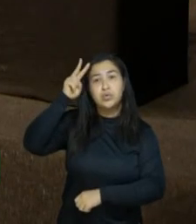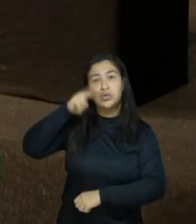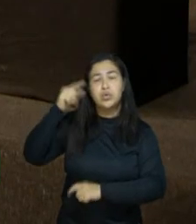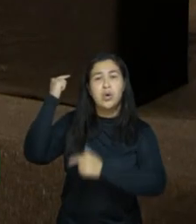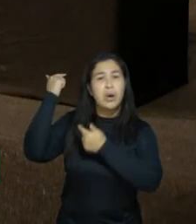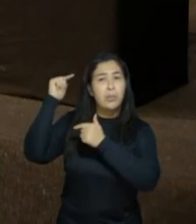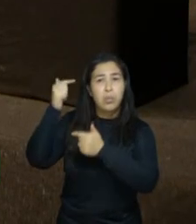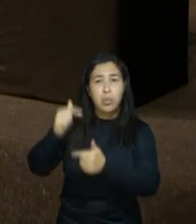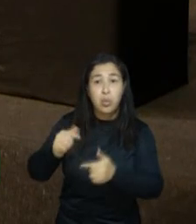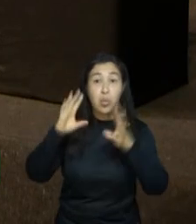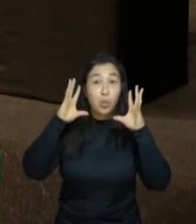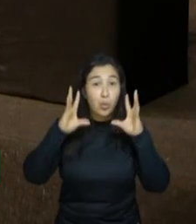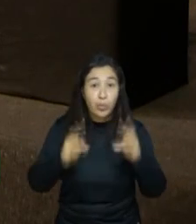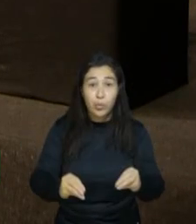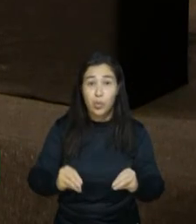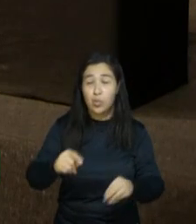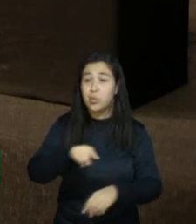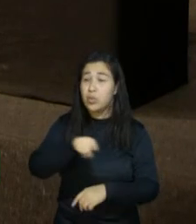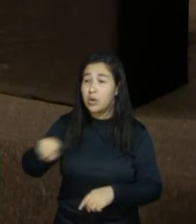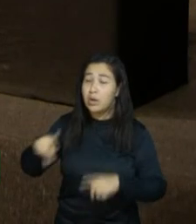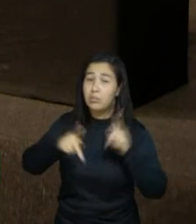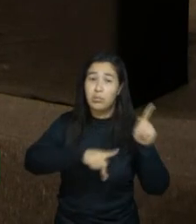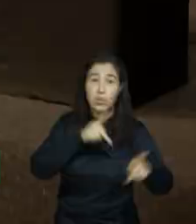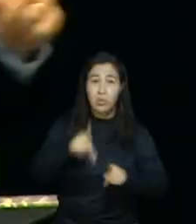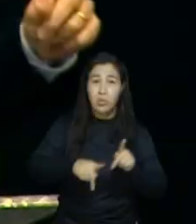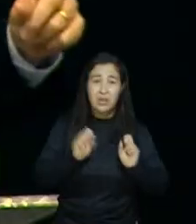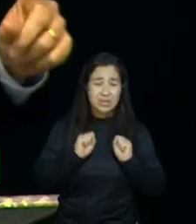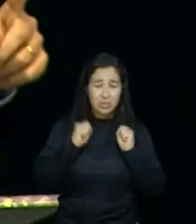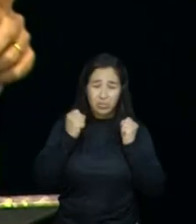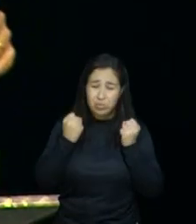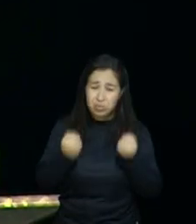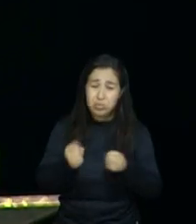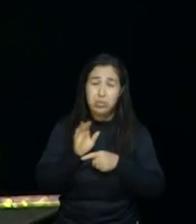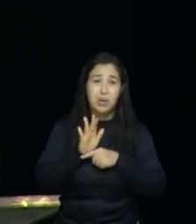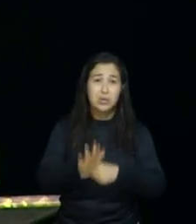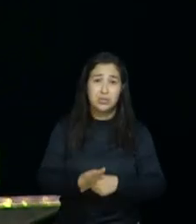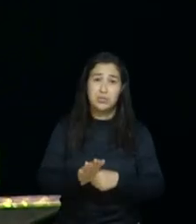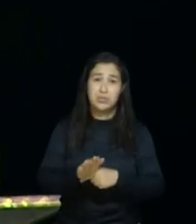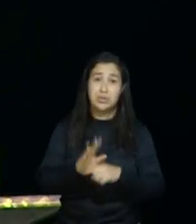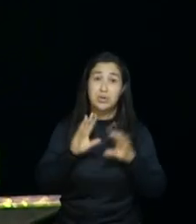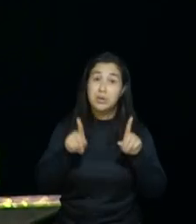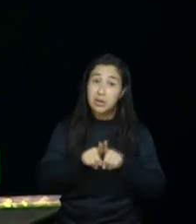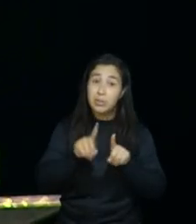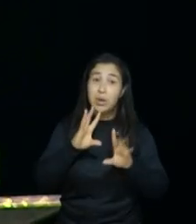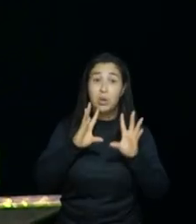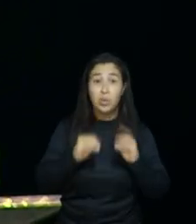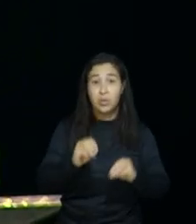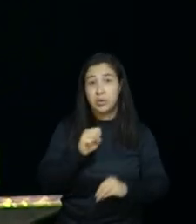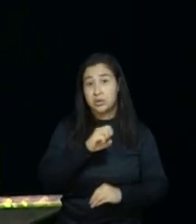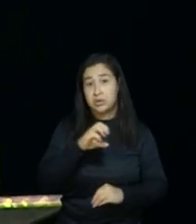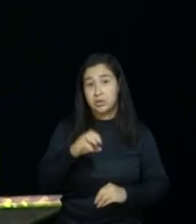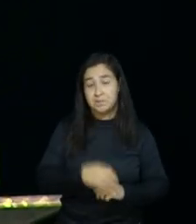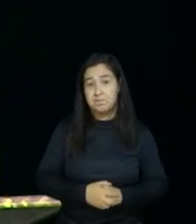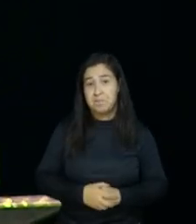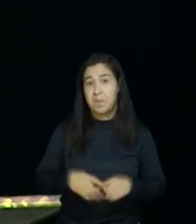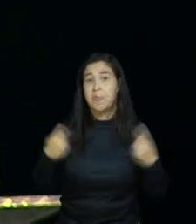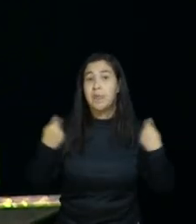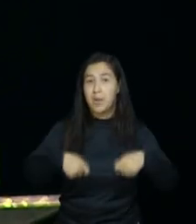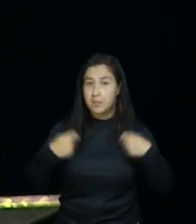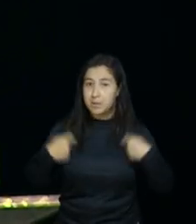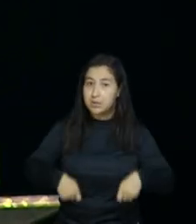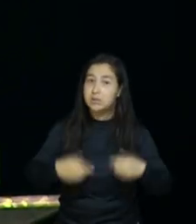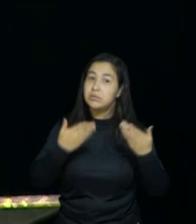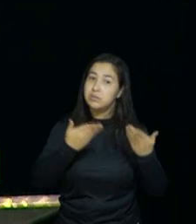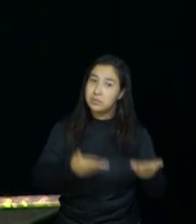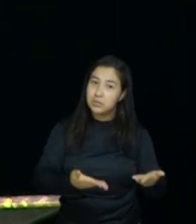pelo suor da população de todo o Vale e de toda Santa Catarina. E eu preciso que essa demanda esteja